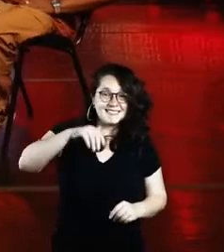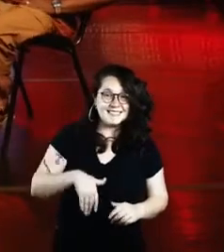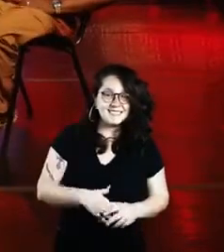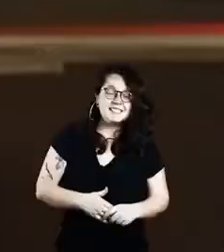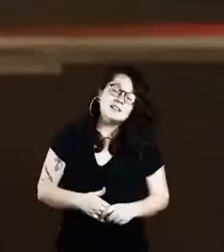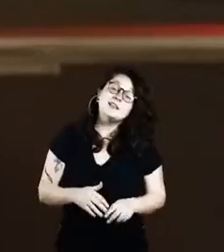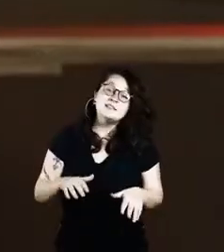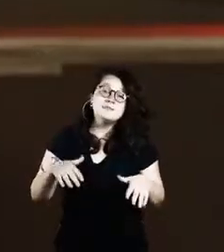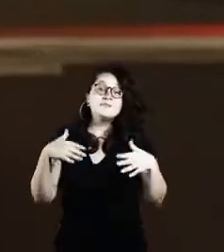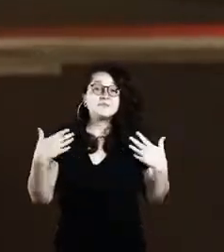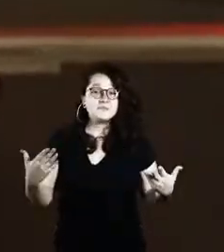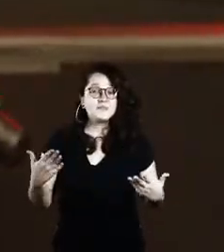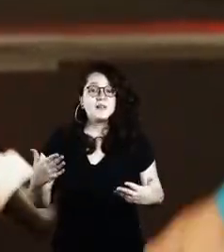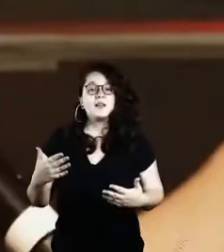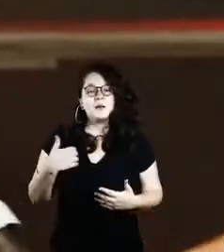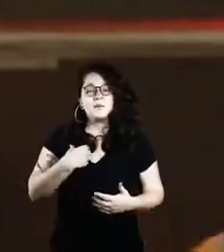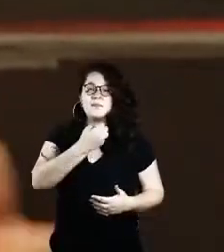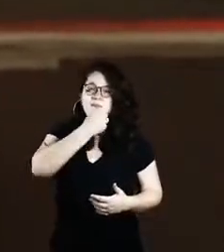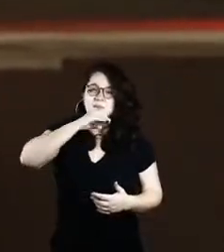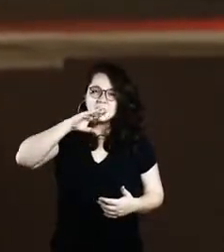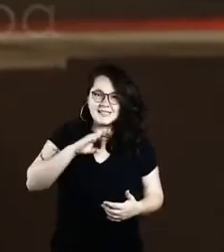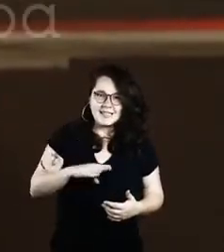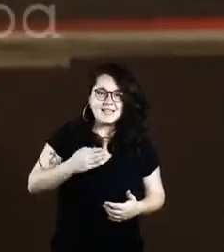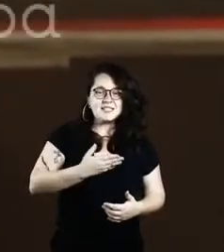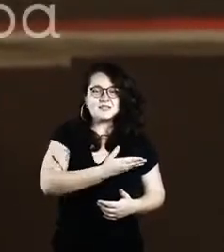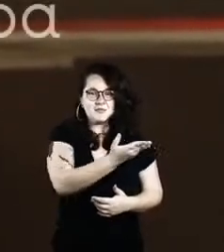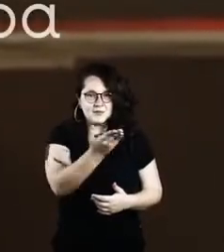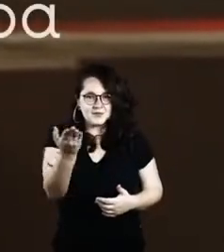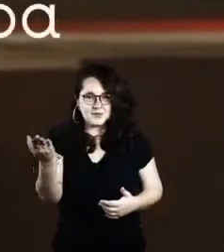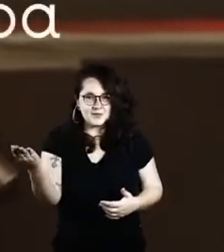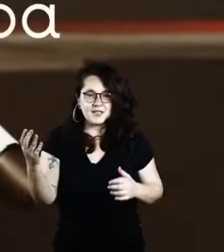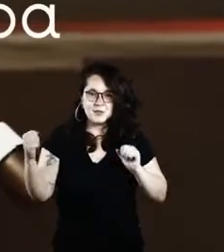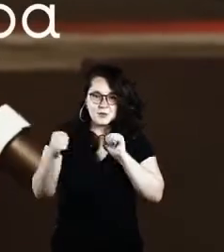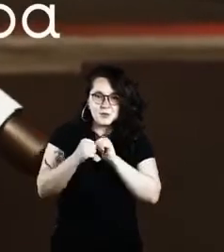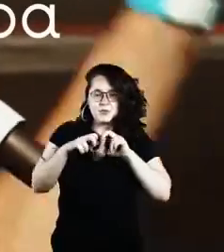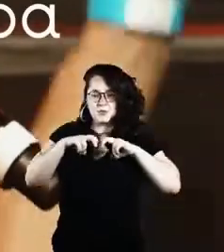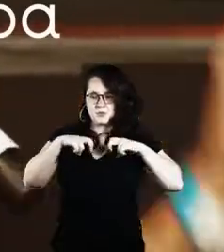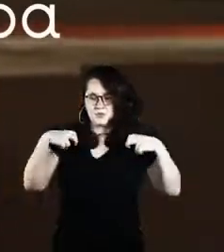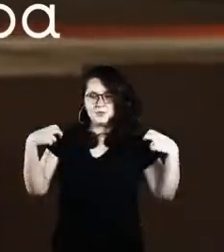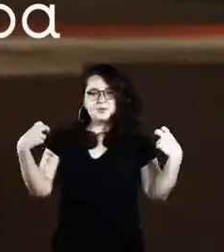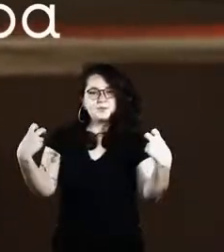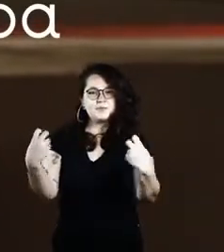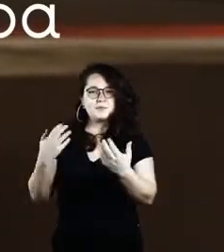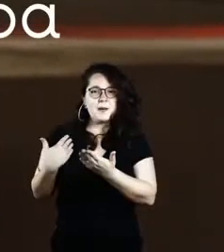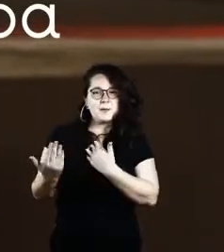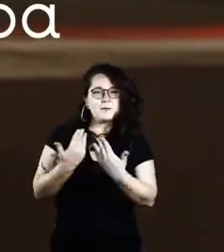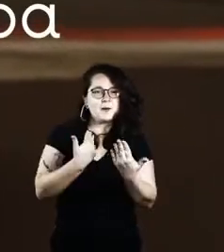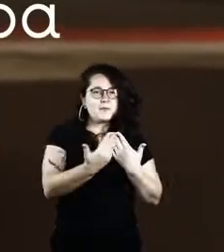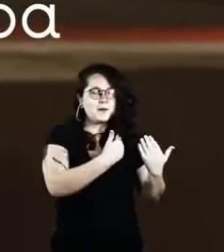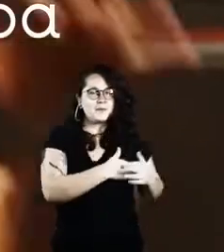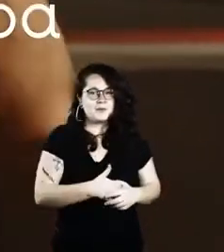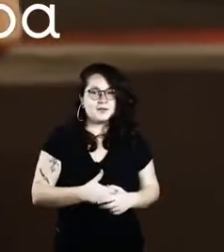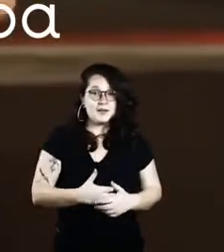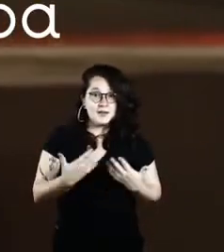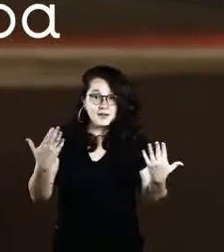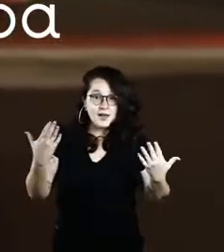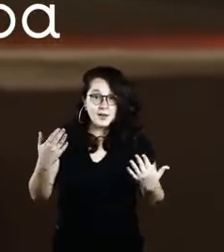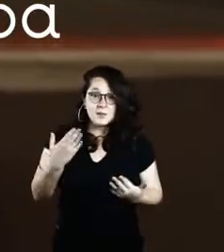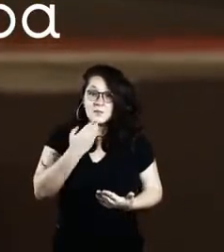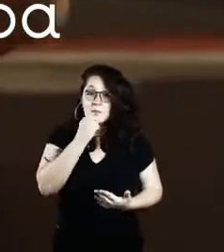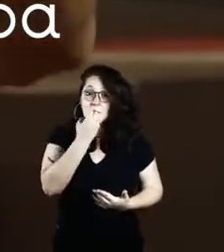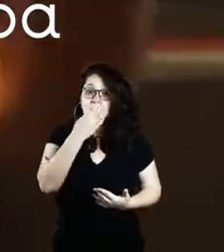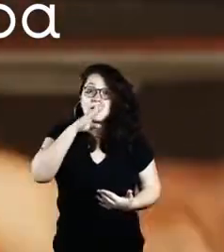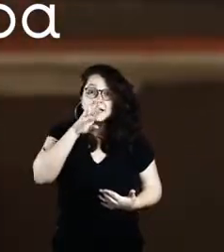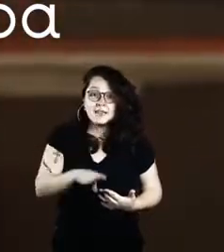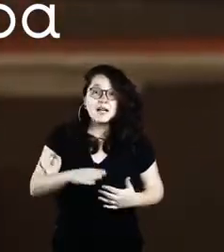É isso aí. Uma boa tarde a todos os meus amigos aqui dessa mesa de bate-papo. Queria dar uma boa tarde também a todo o